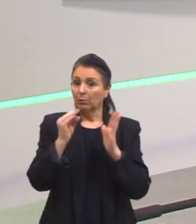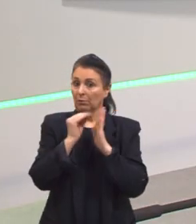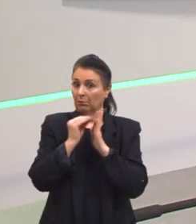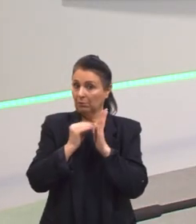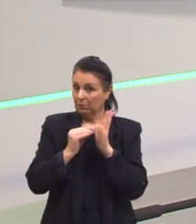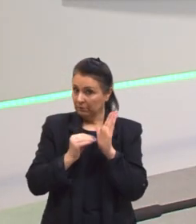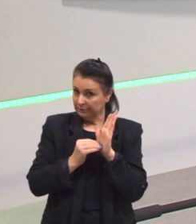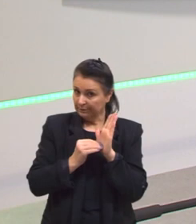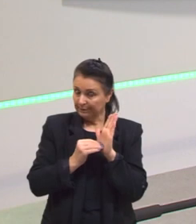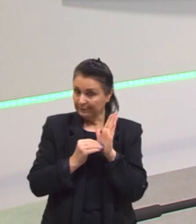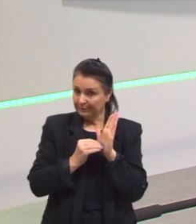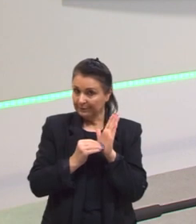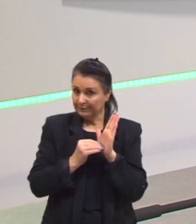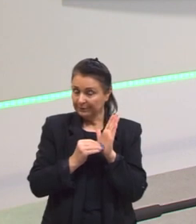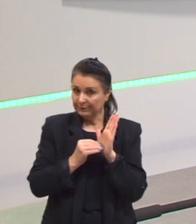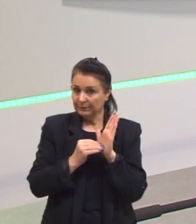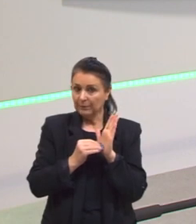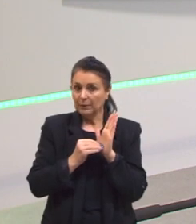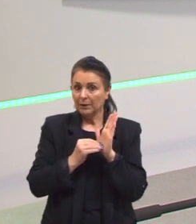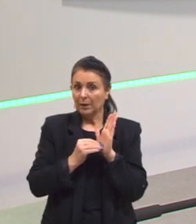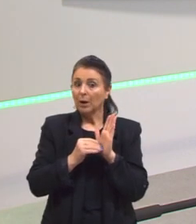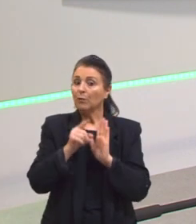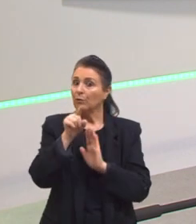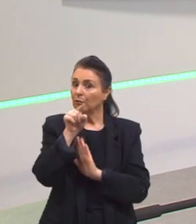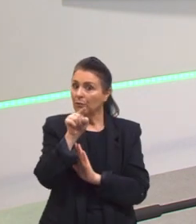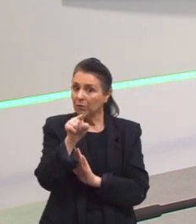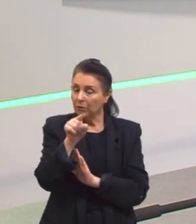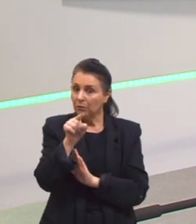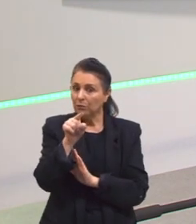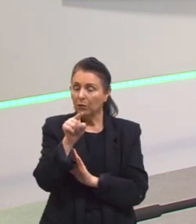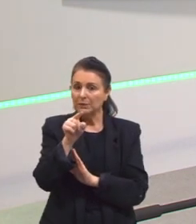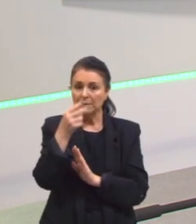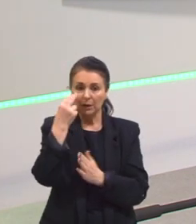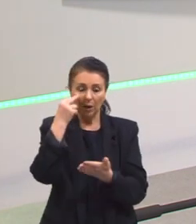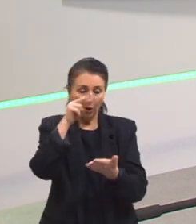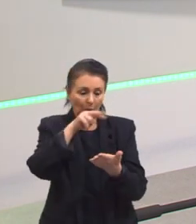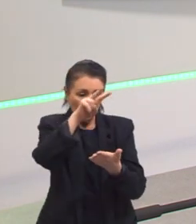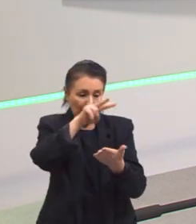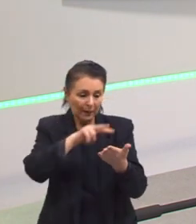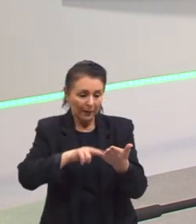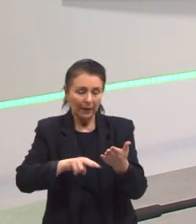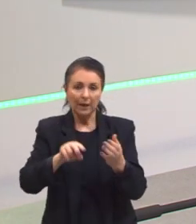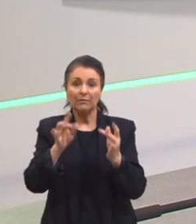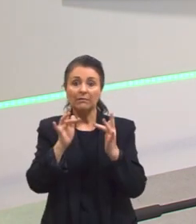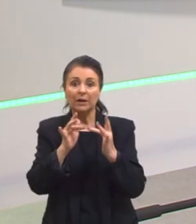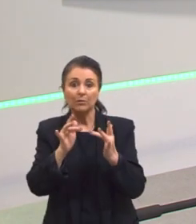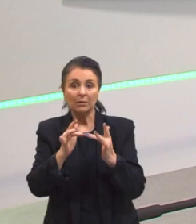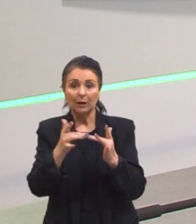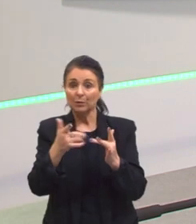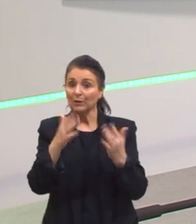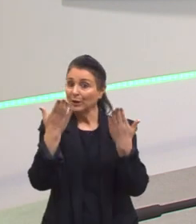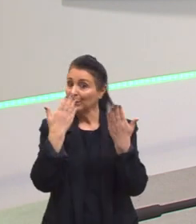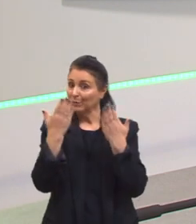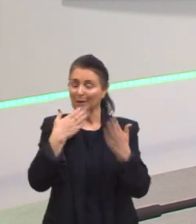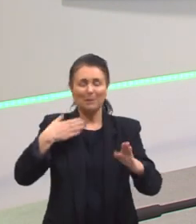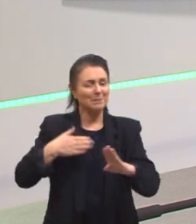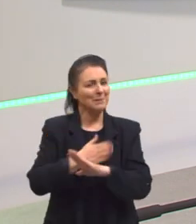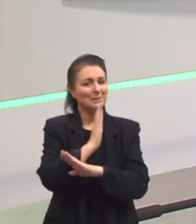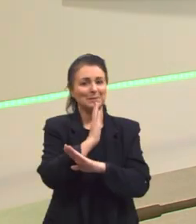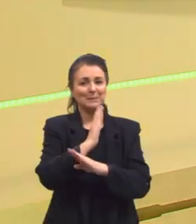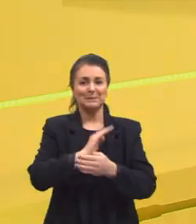tá a gurizada fiquem né peguem a sua apostilas entre em contato Não fiquem com dúvida e partiu